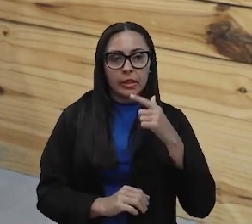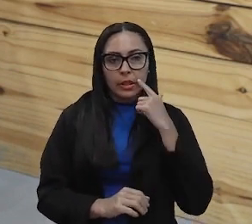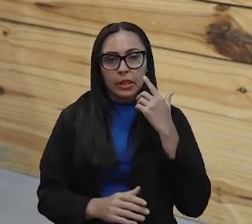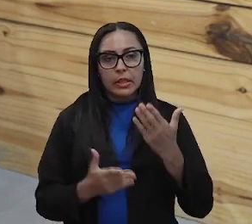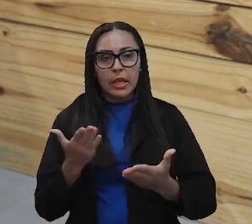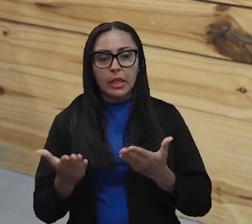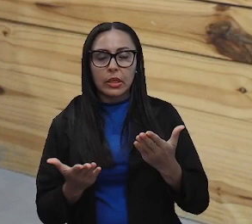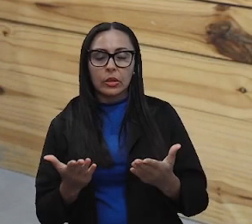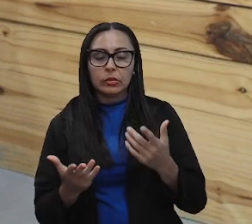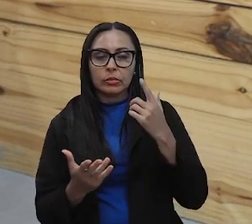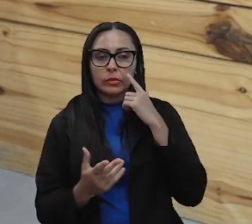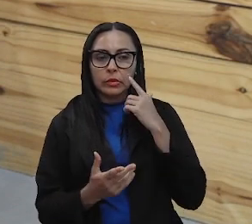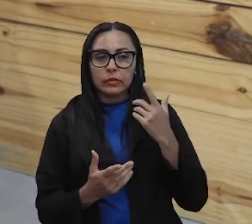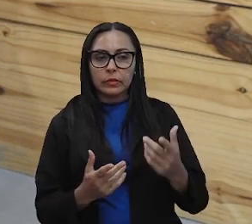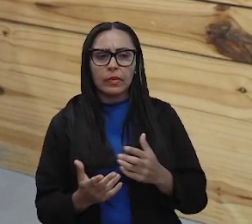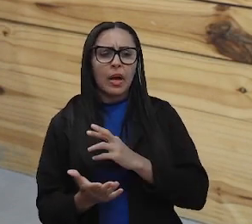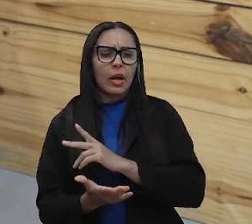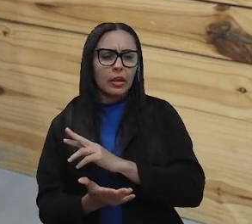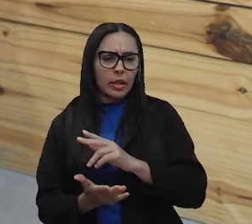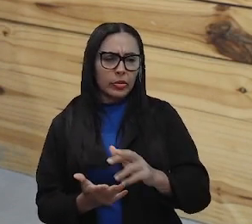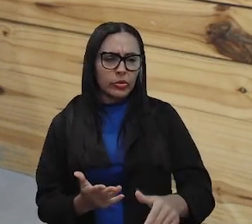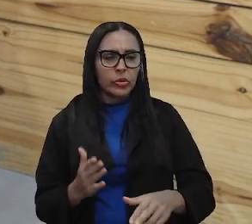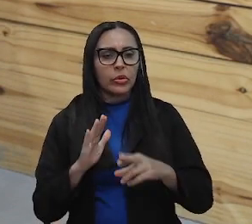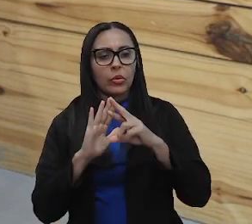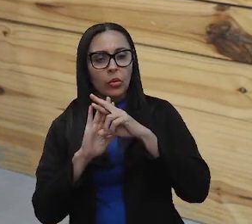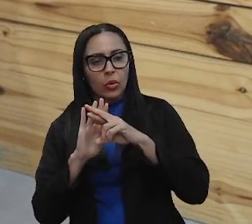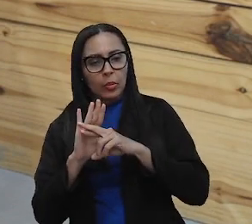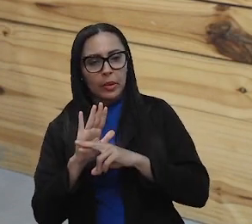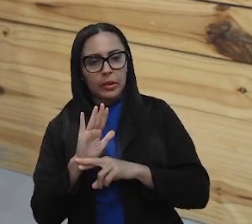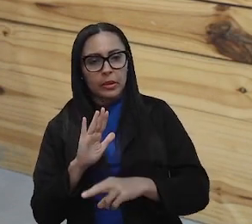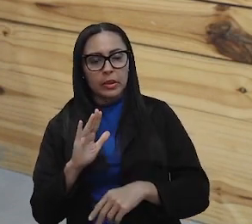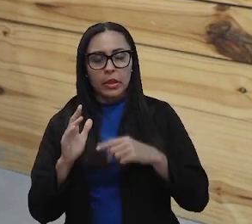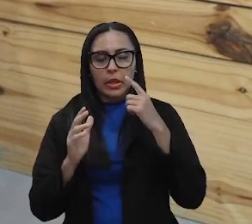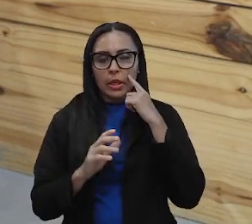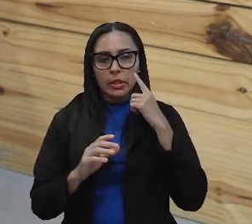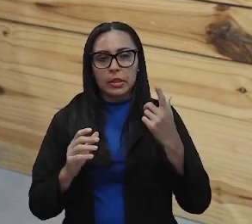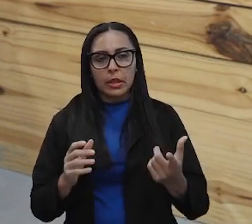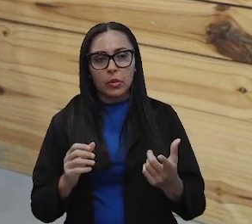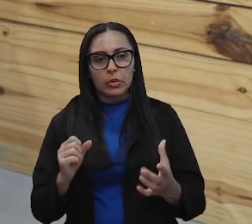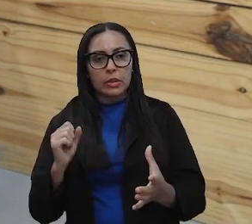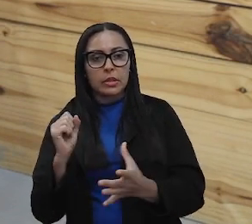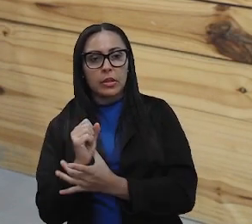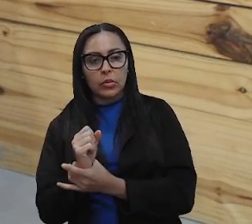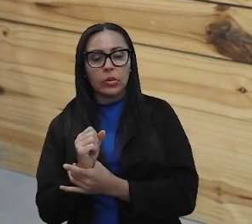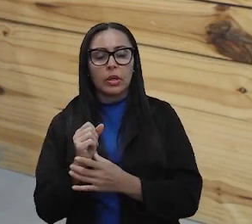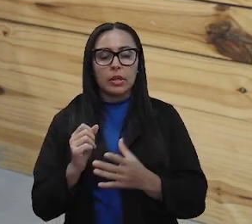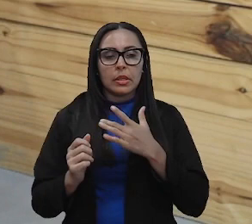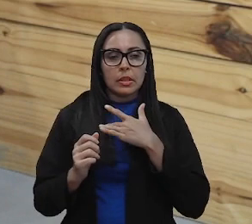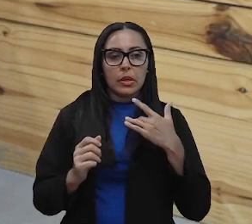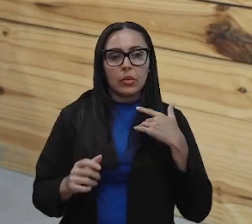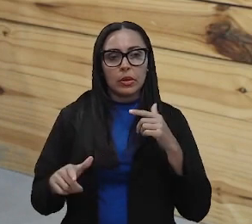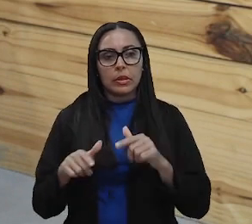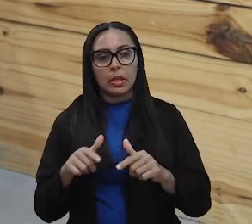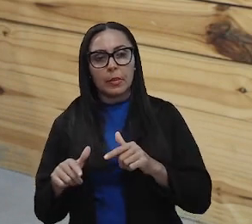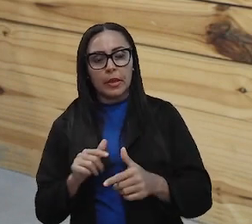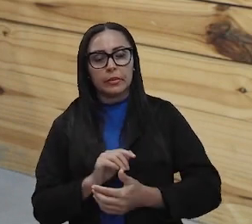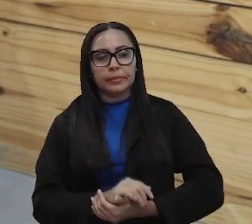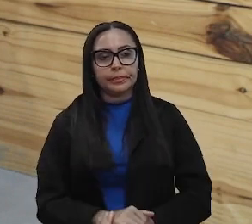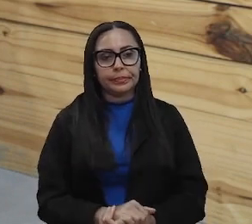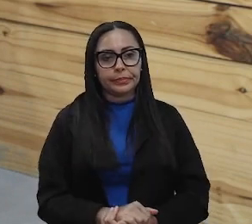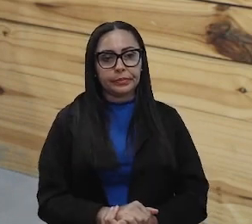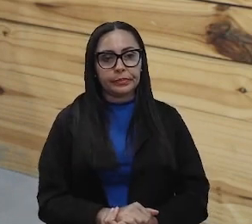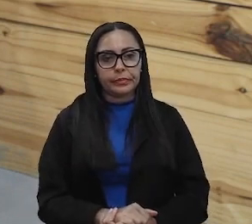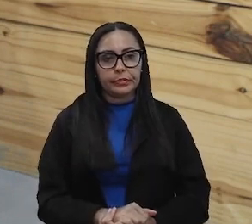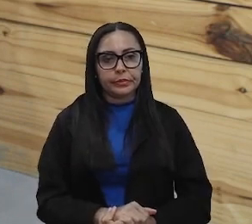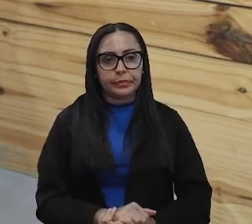ergonomia. Né? Existem várias normas de segurança e saúde do trabalho, mas temos a própria norma de ergonomia, onde